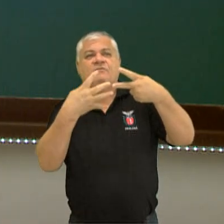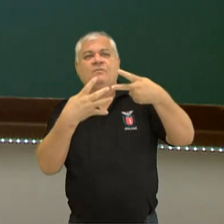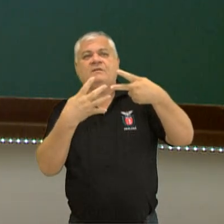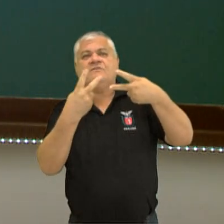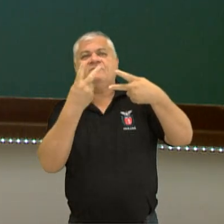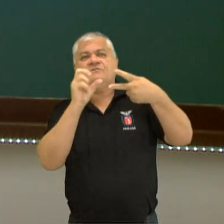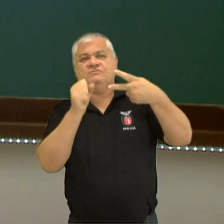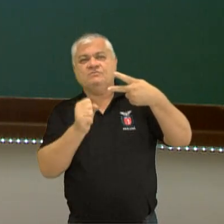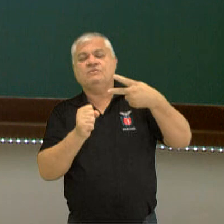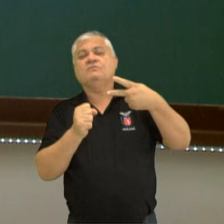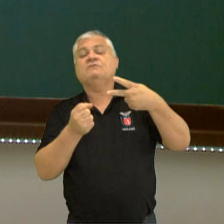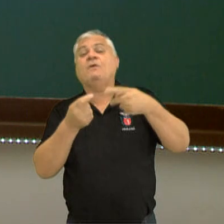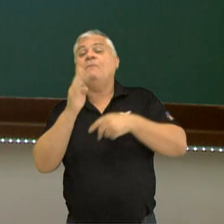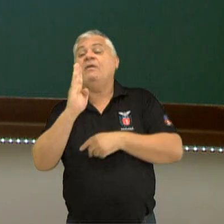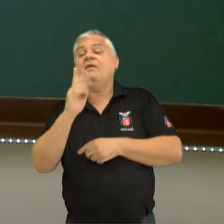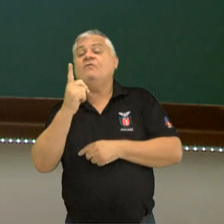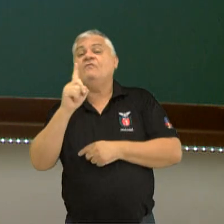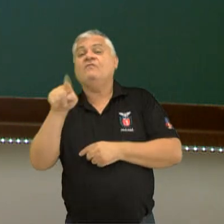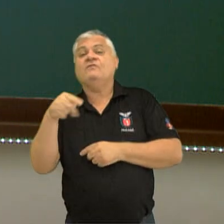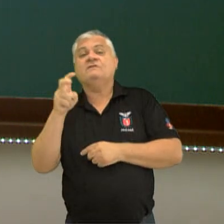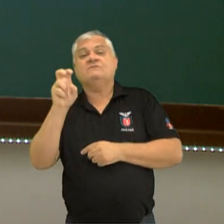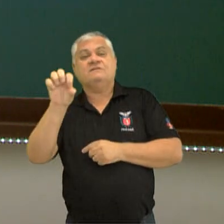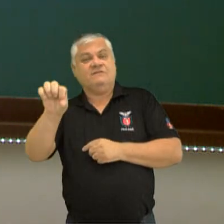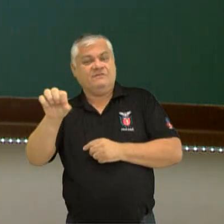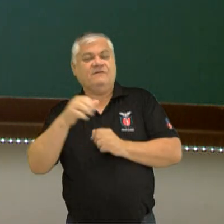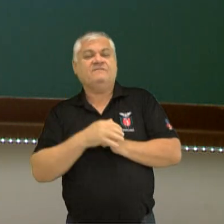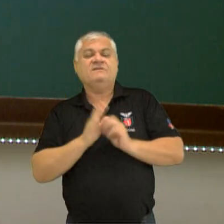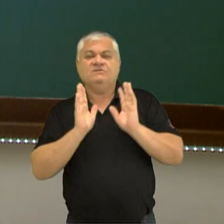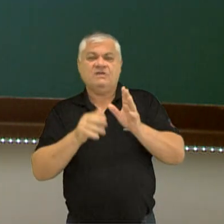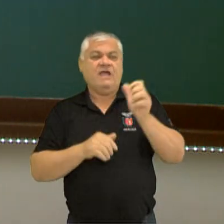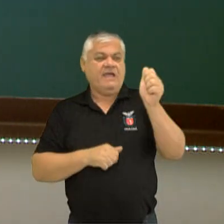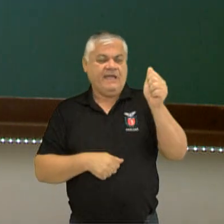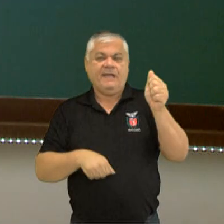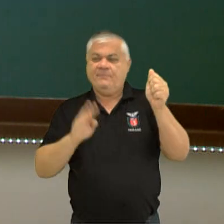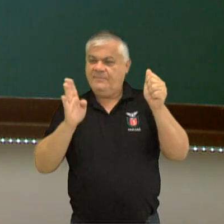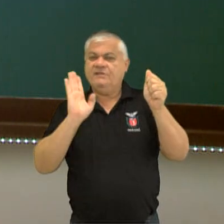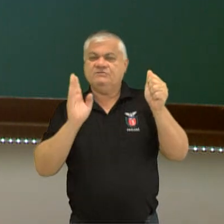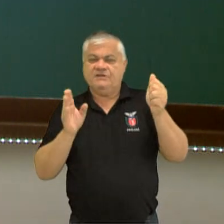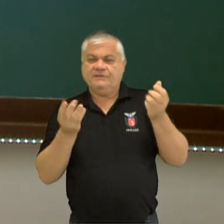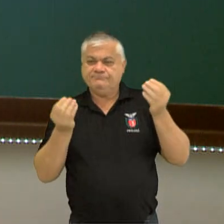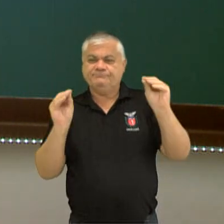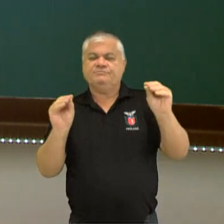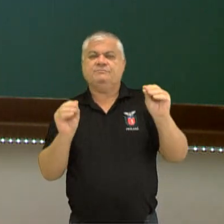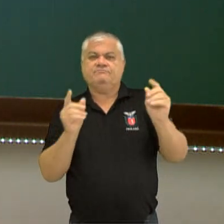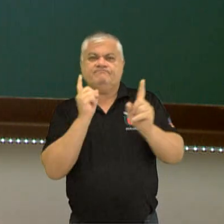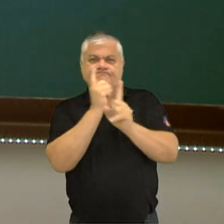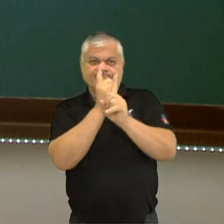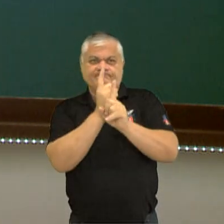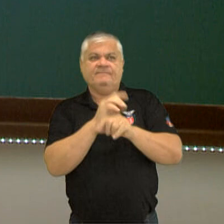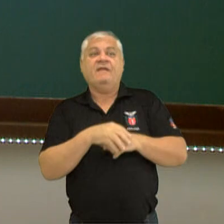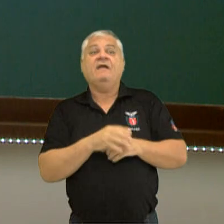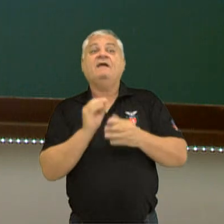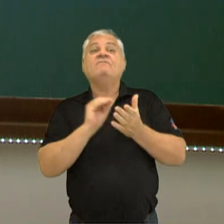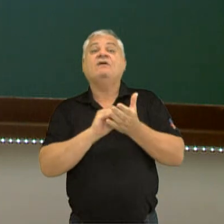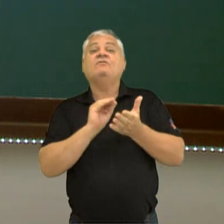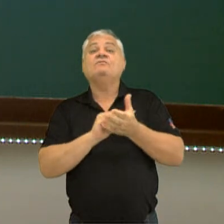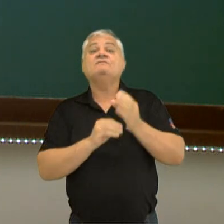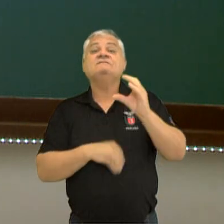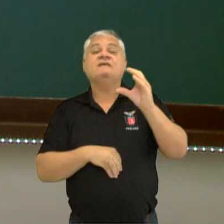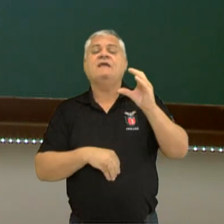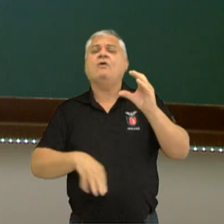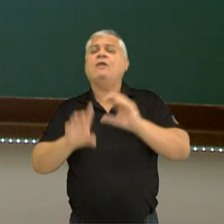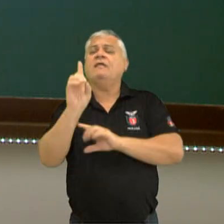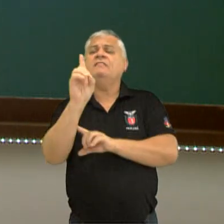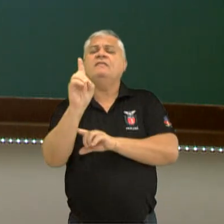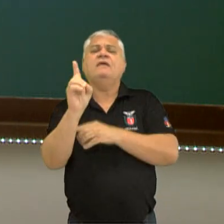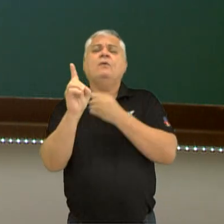que o B vale 1,59. Então, eu já tenho os valores de A, de B e de C. Falta calcular o valor